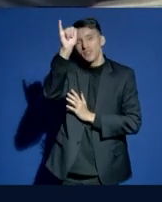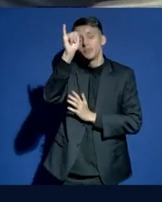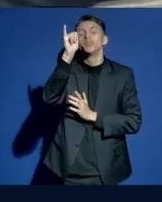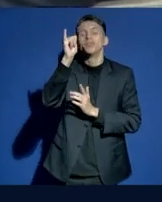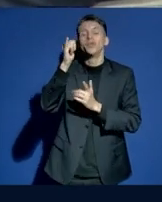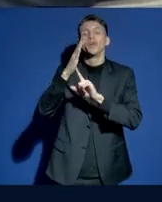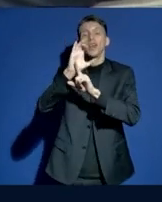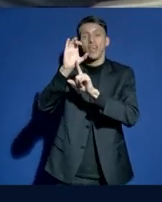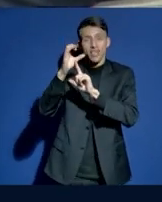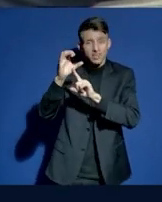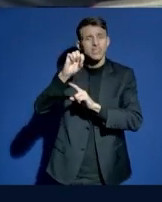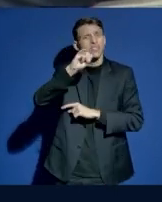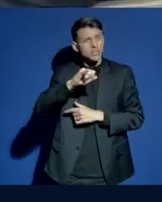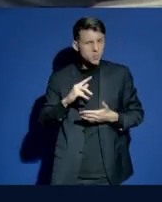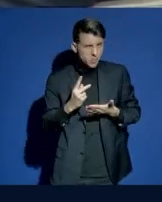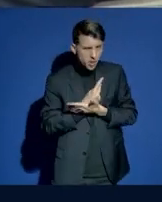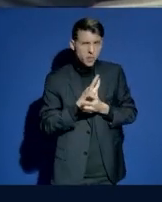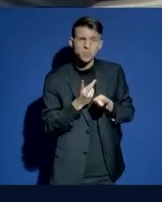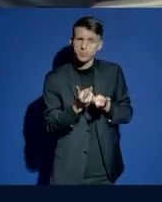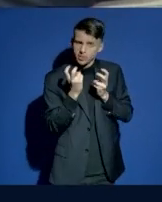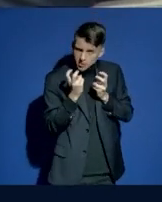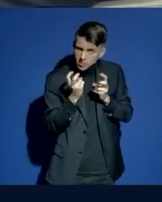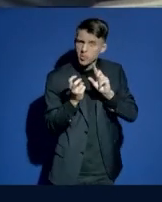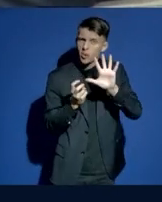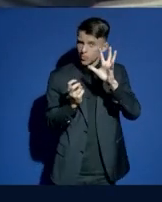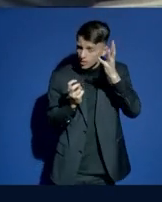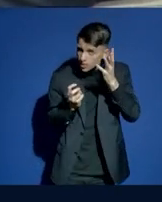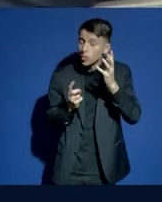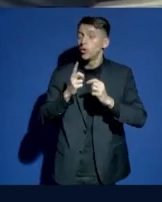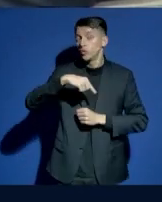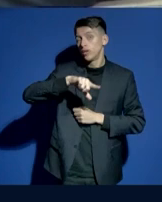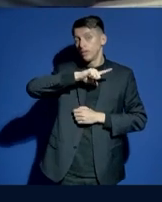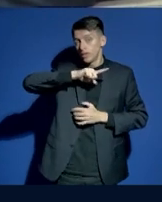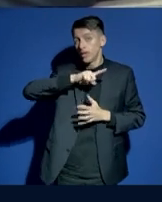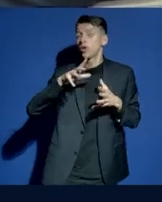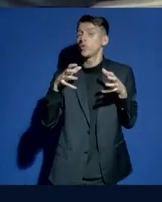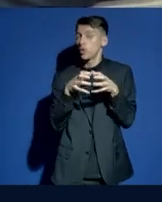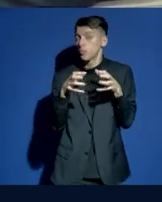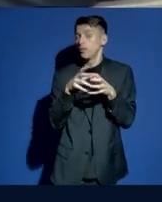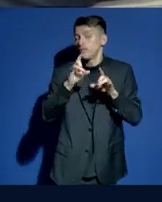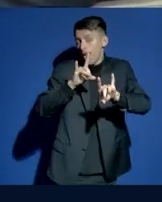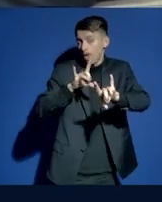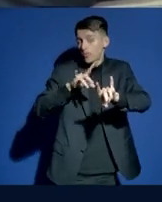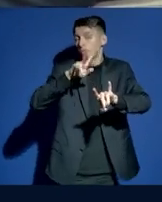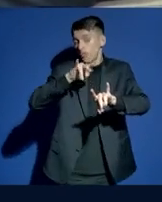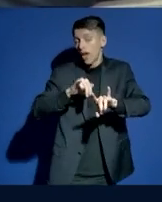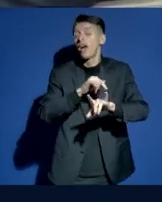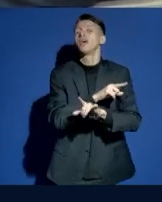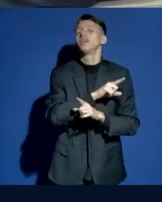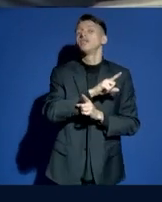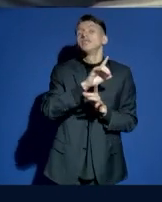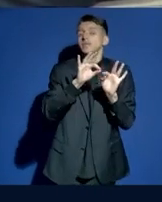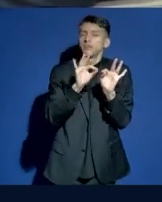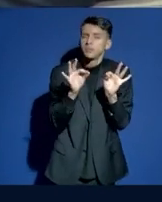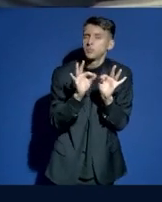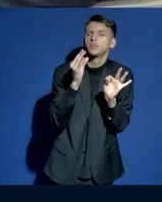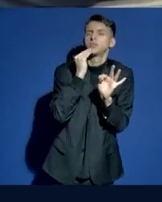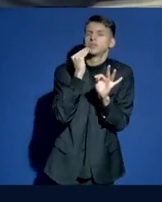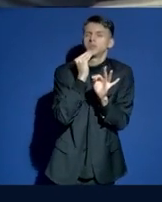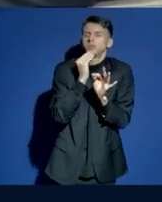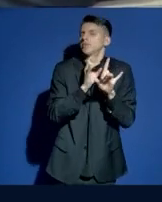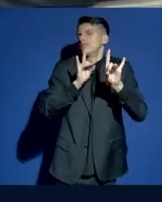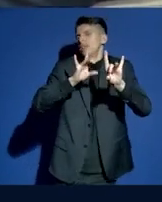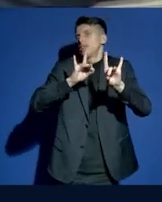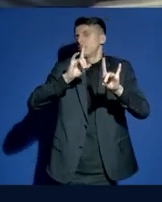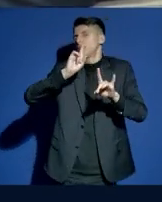tiver uma falha que ele nota que ele recebeu um alerta o nosso pessoal técnico remotamente vai lá para simplificar que não ser muito